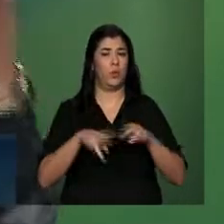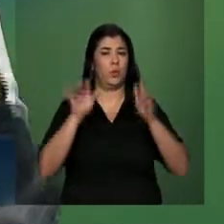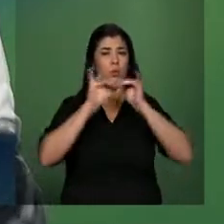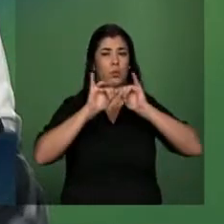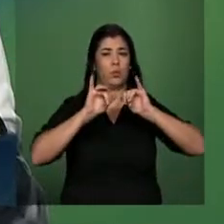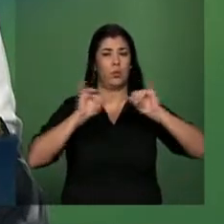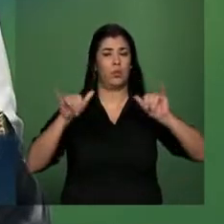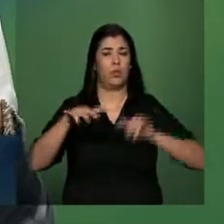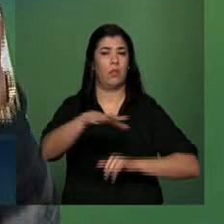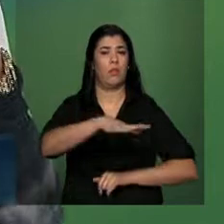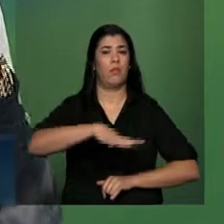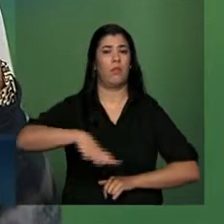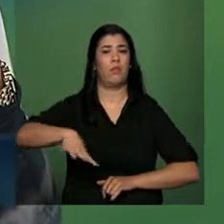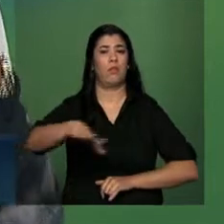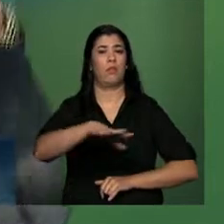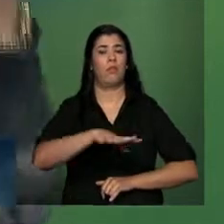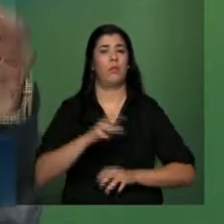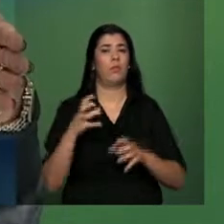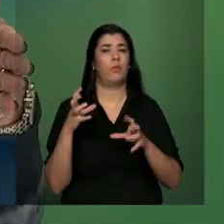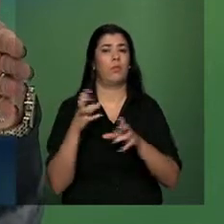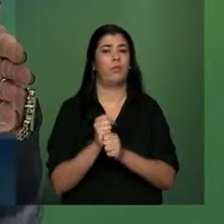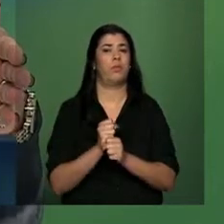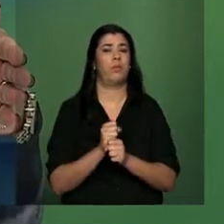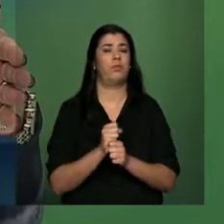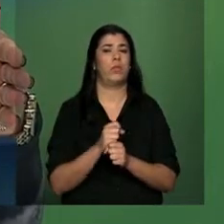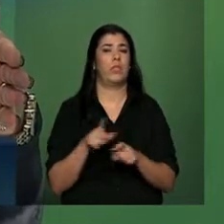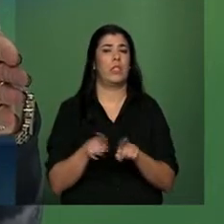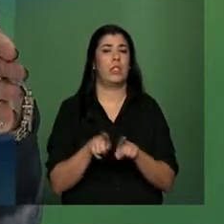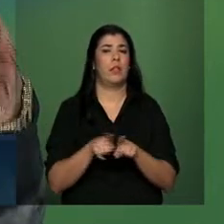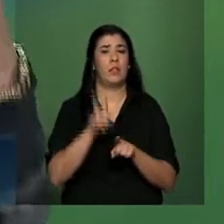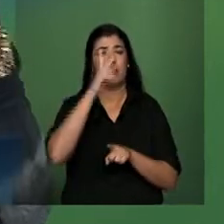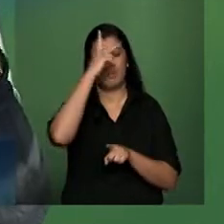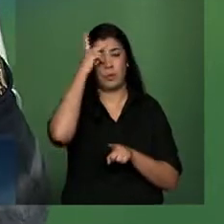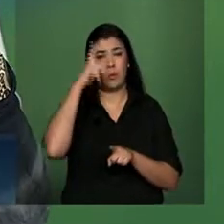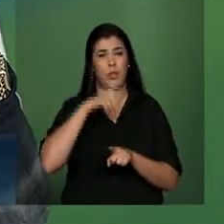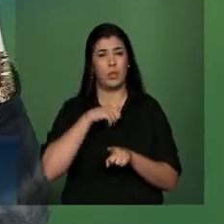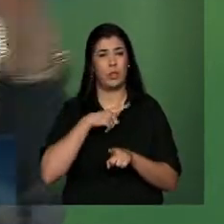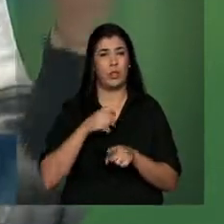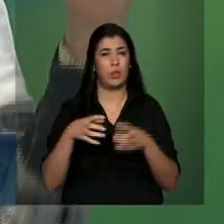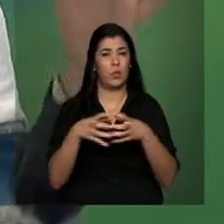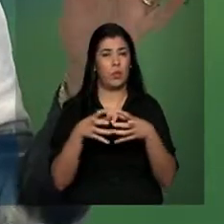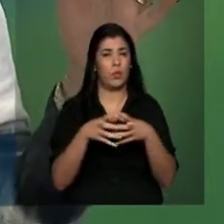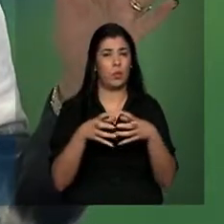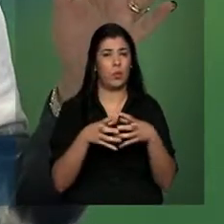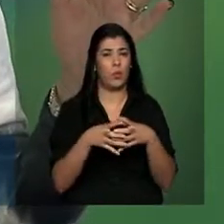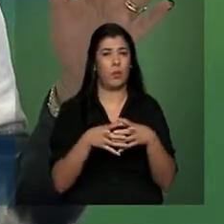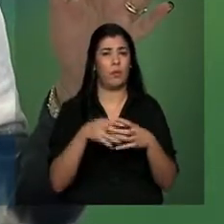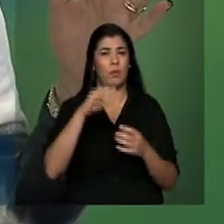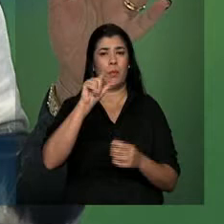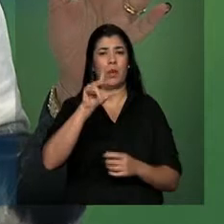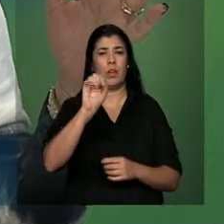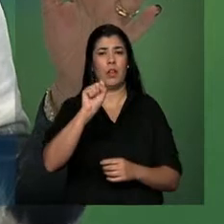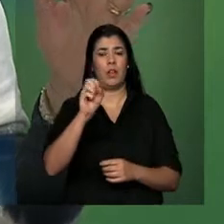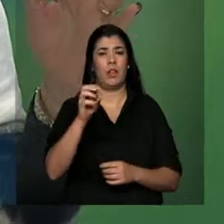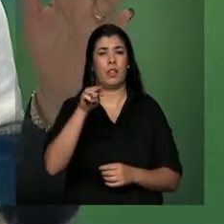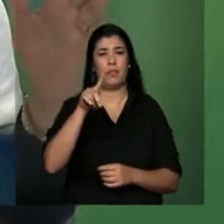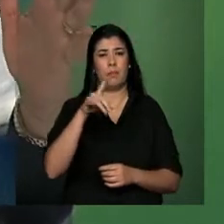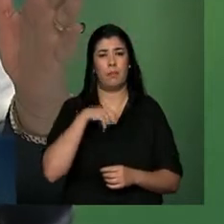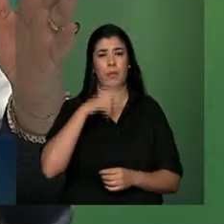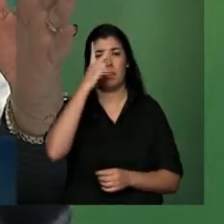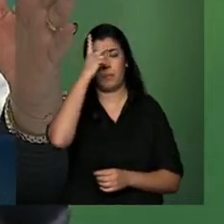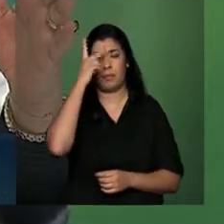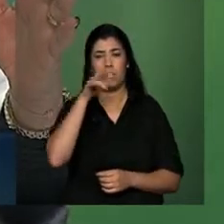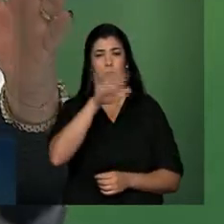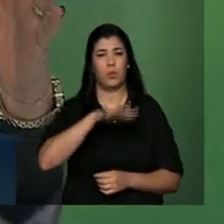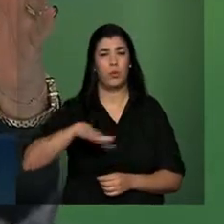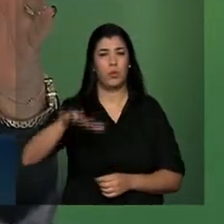o campo na classe média, que é justamente fortalecer os que estão na classe média, que são poucos comparativamente ao todo, e